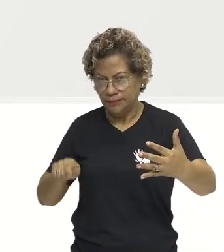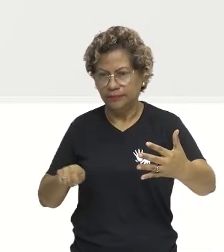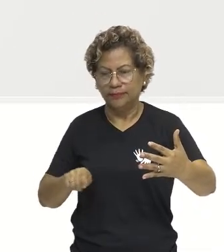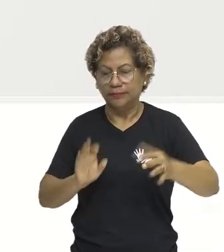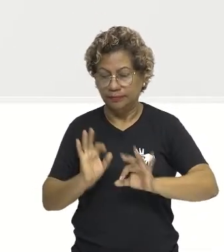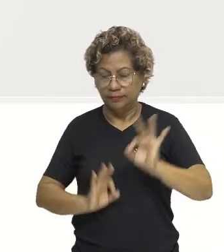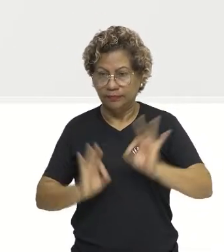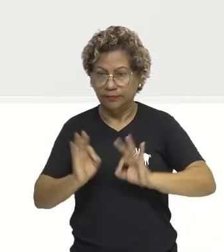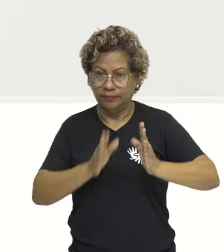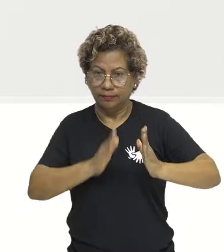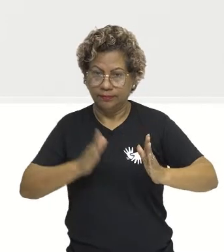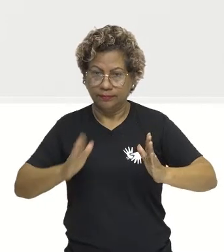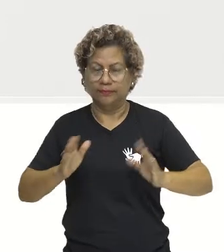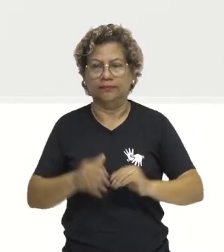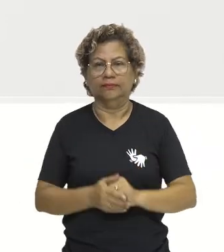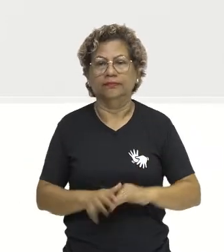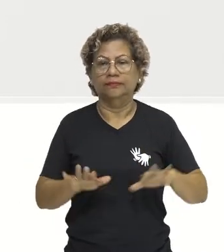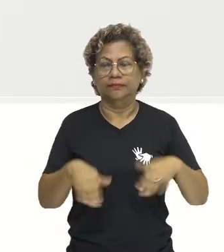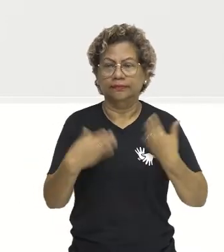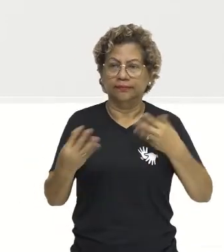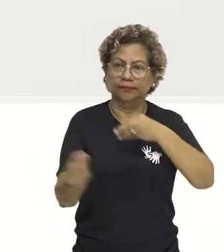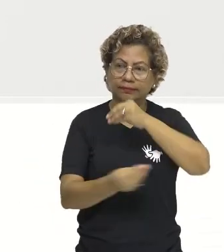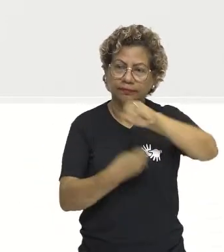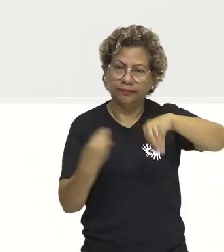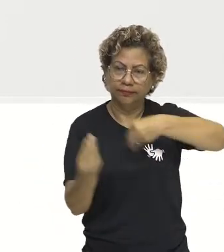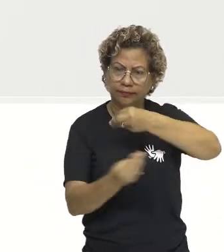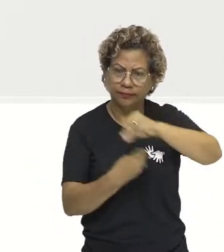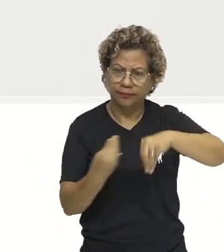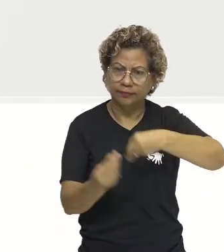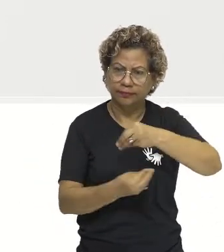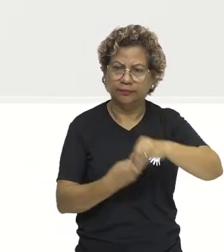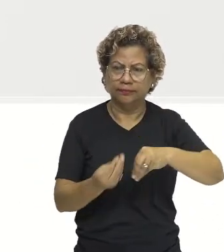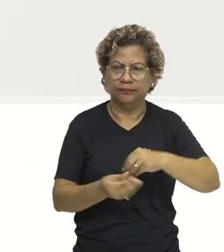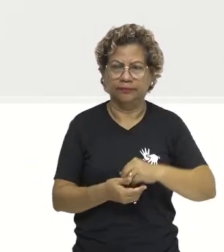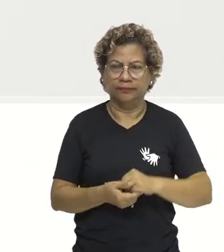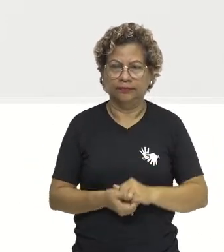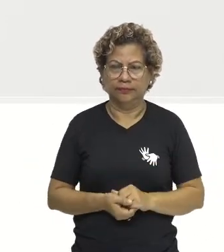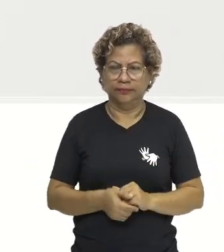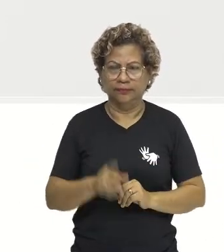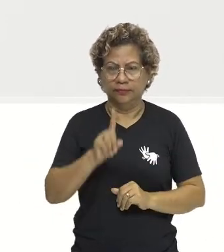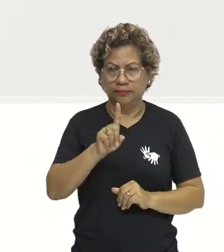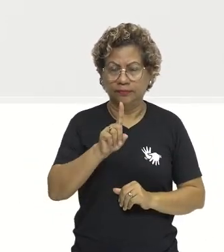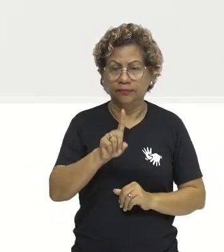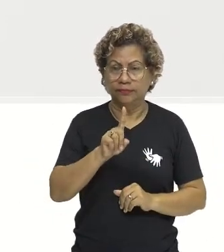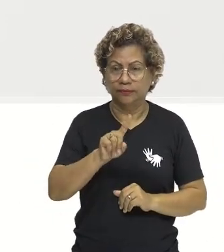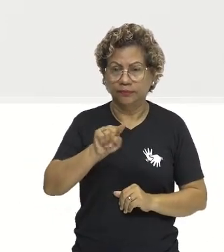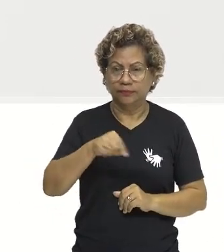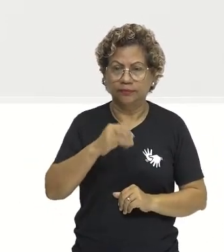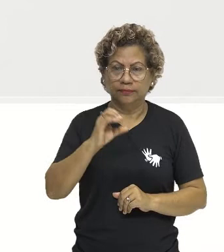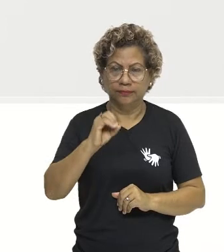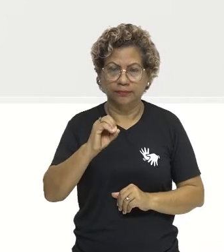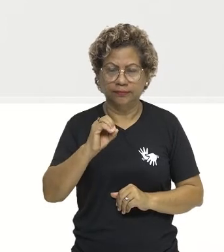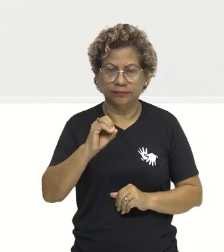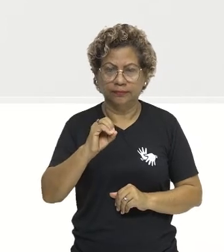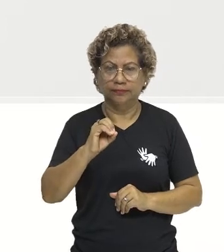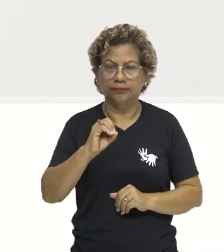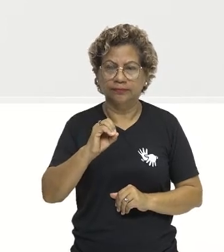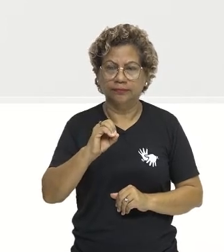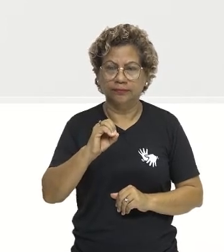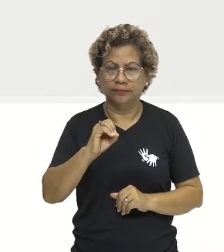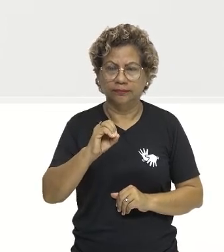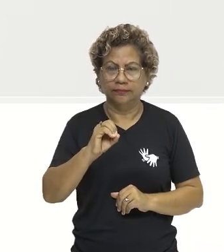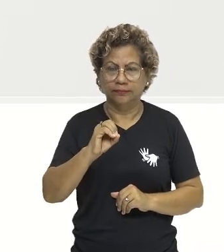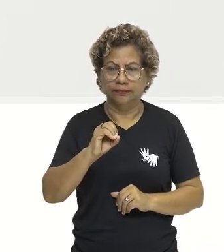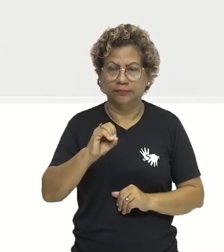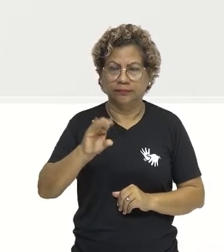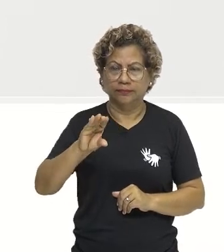quando misturamos 1 quilo, nós estudamos que a massa, nesse caso, ela não pode